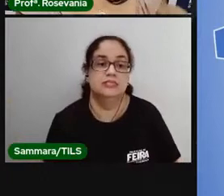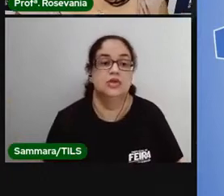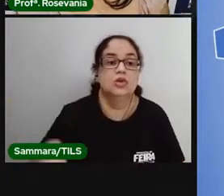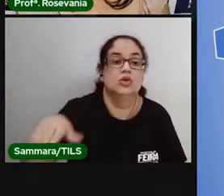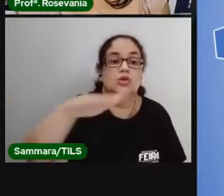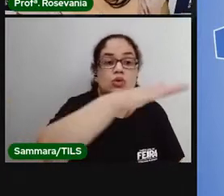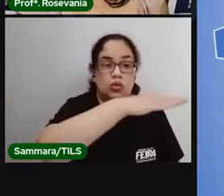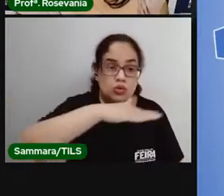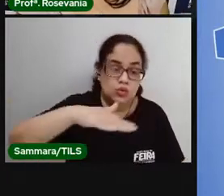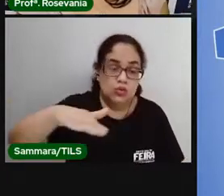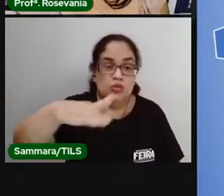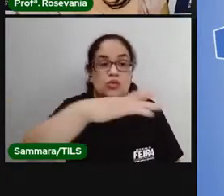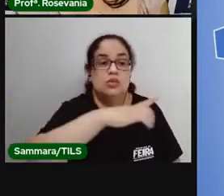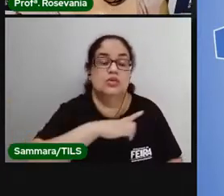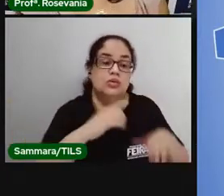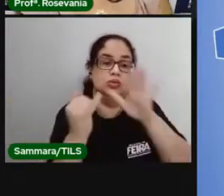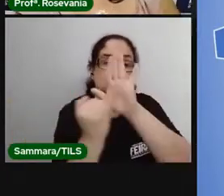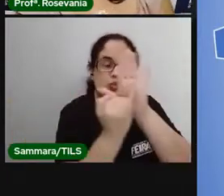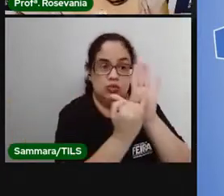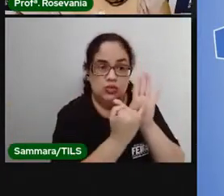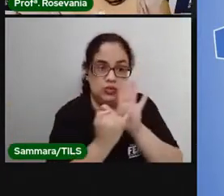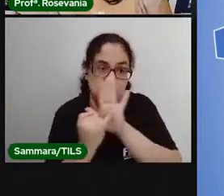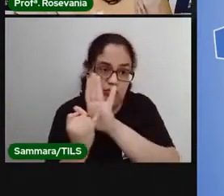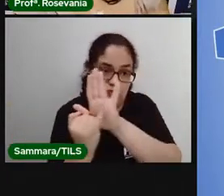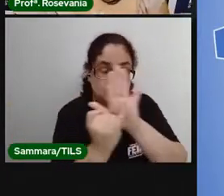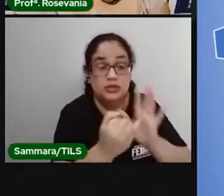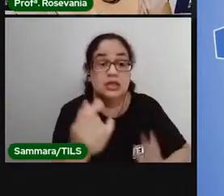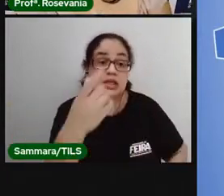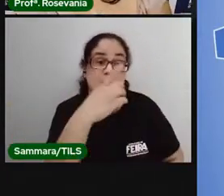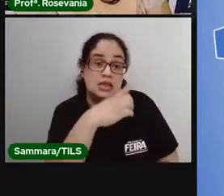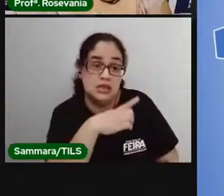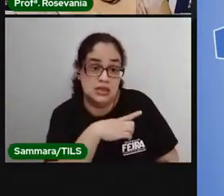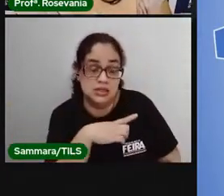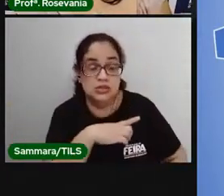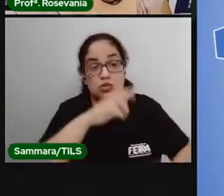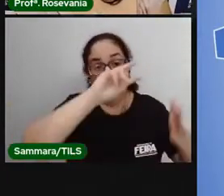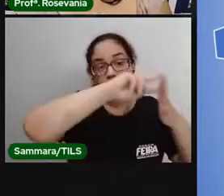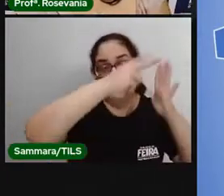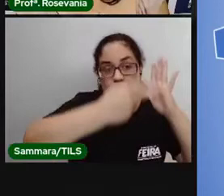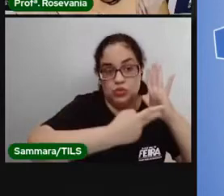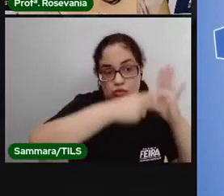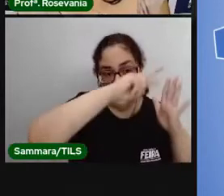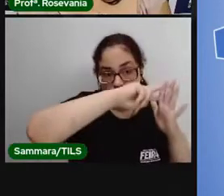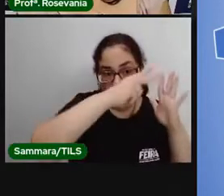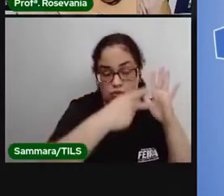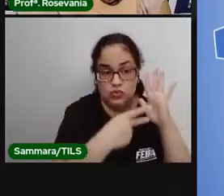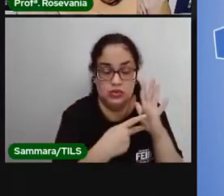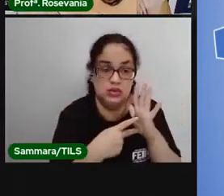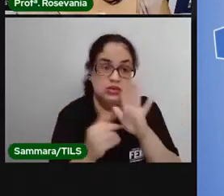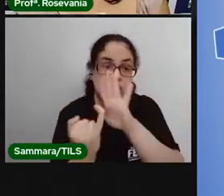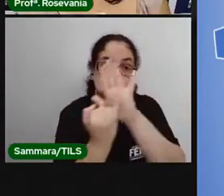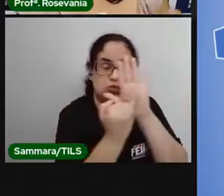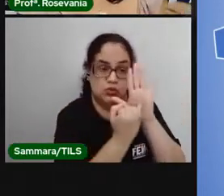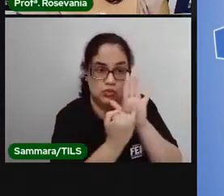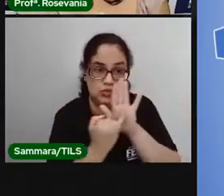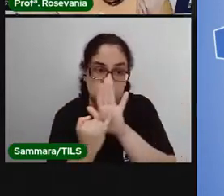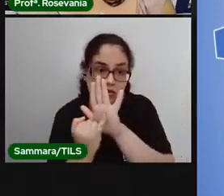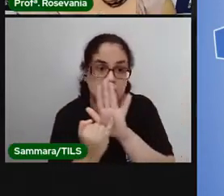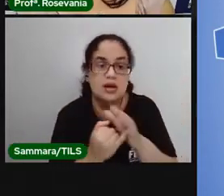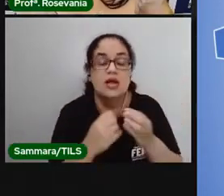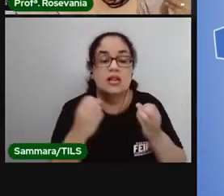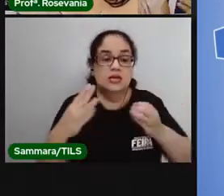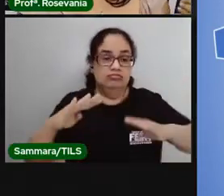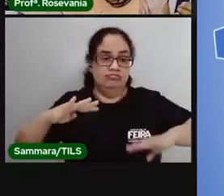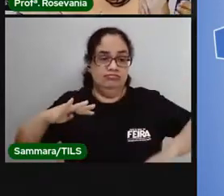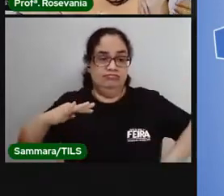espaço que traz uma identificação e que tem significado para a gente, né? É uma identidade, até uma